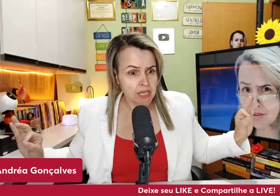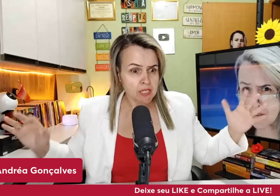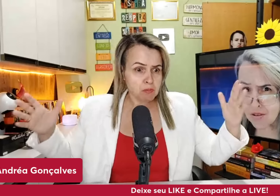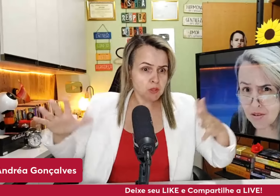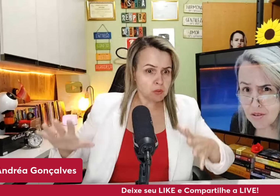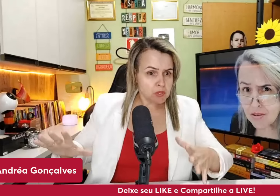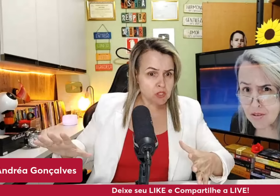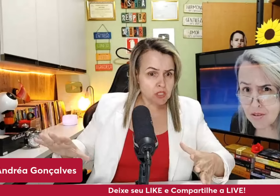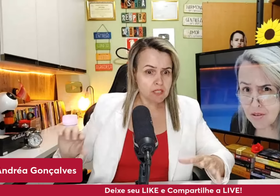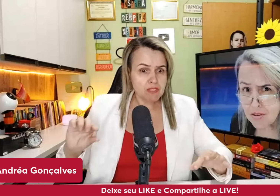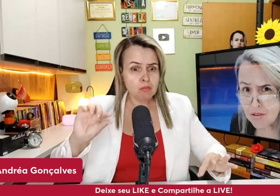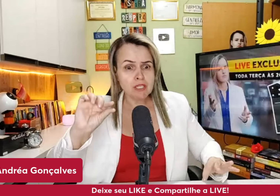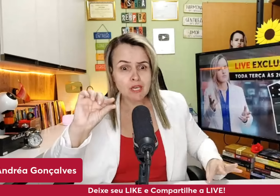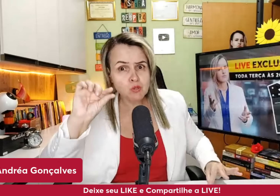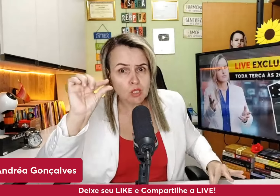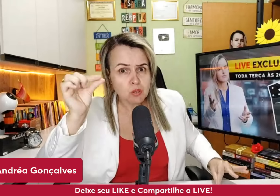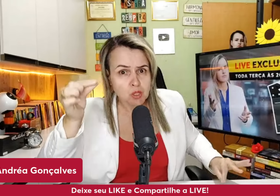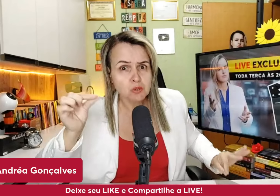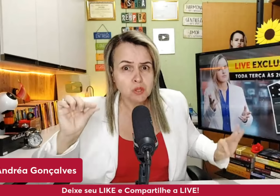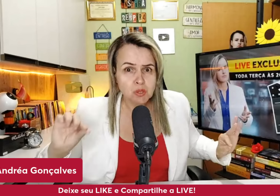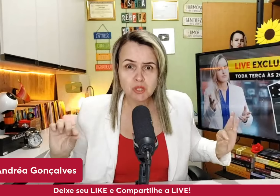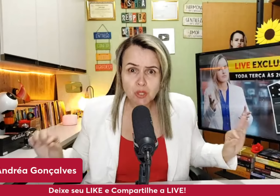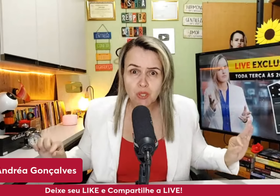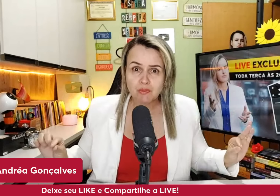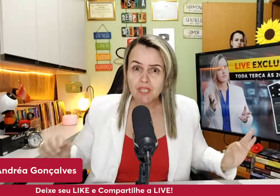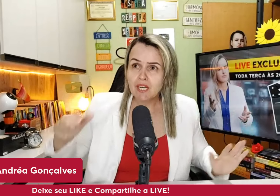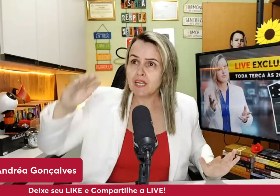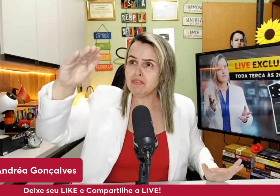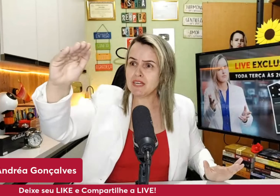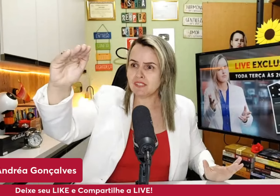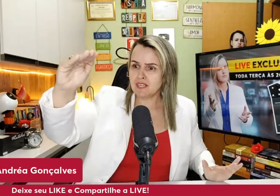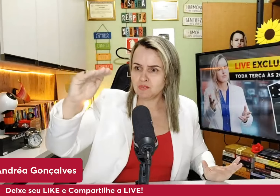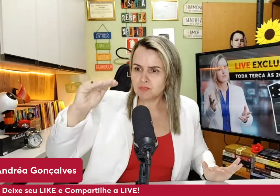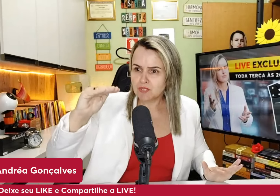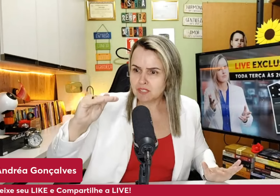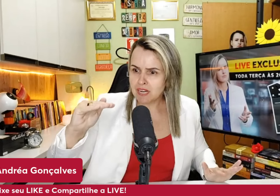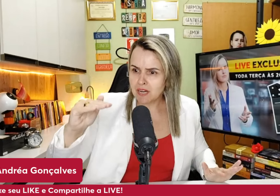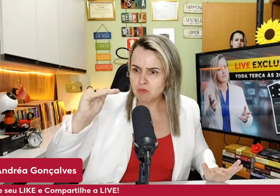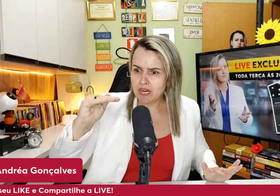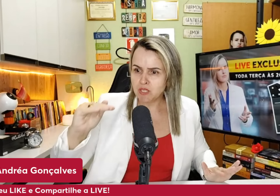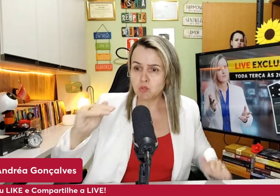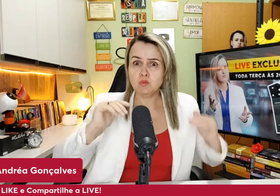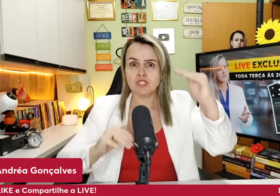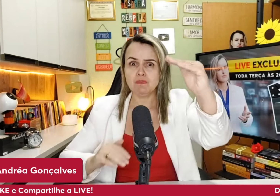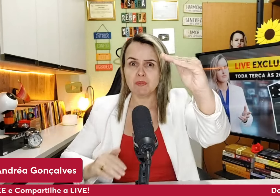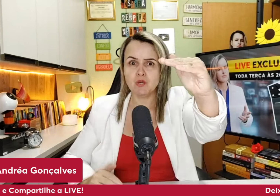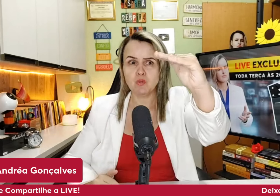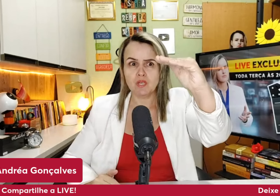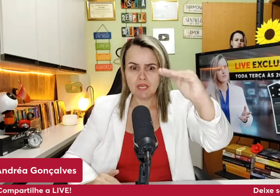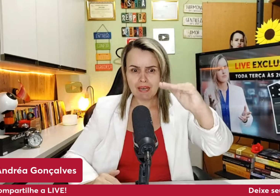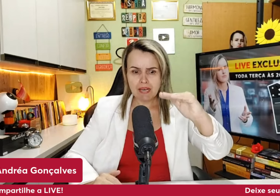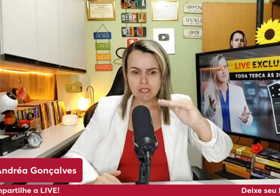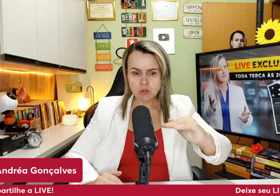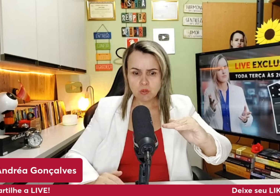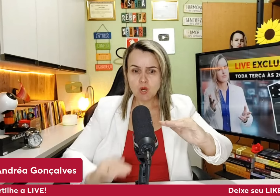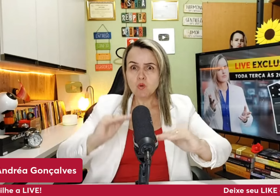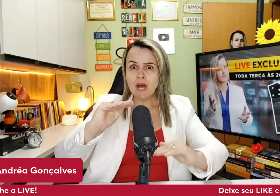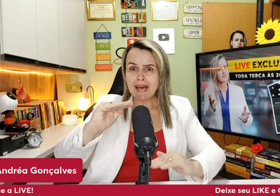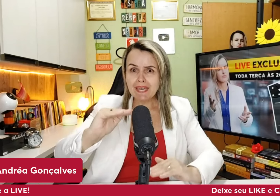Campos Neto pelo que tudo indica vai aumentar um tico-tico dos juros de novo a inflação estável caiu o desemprego